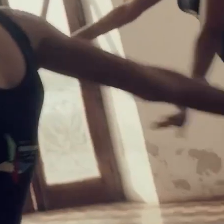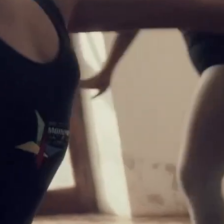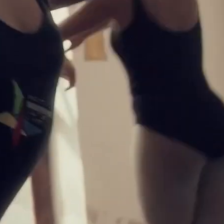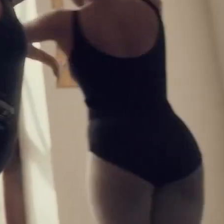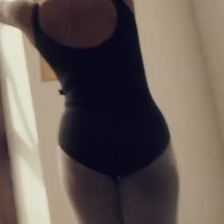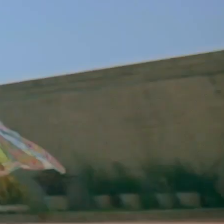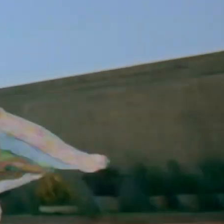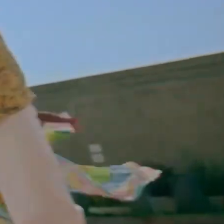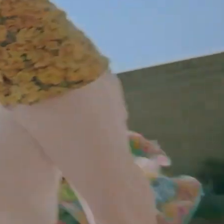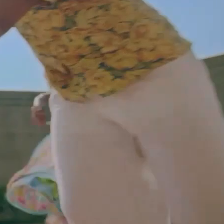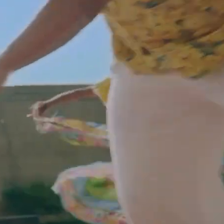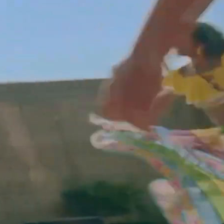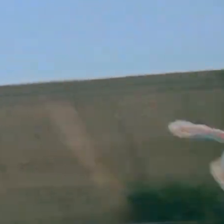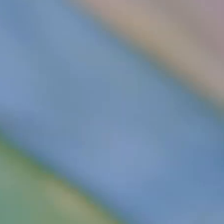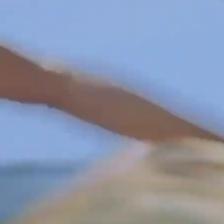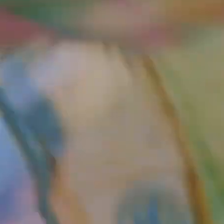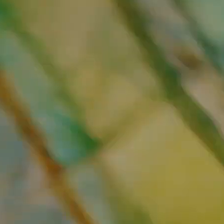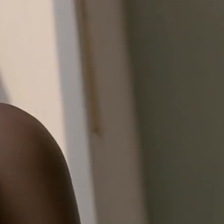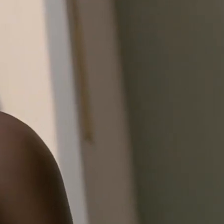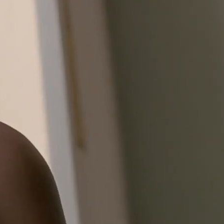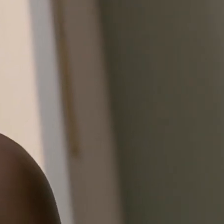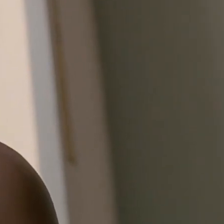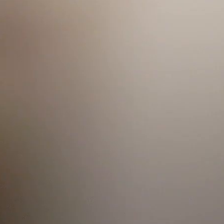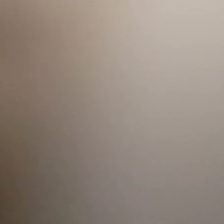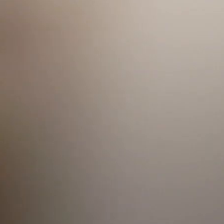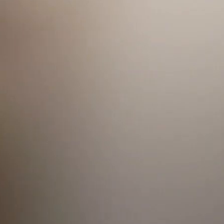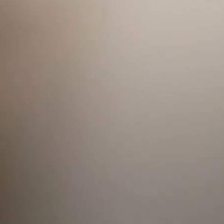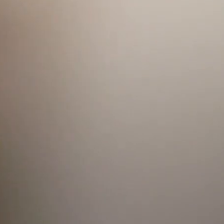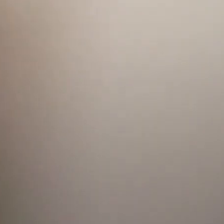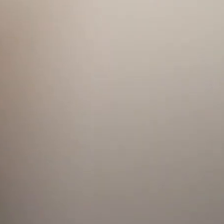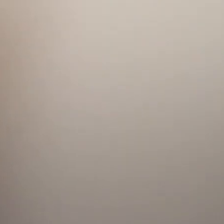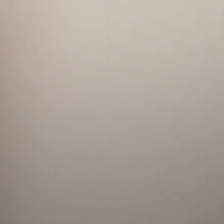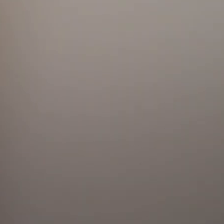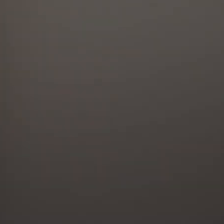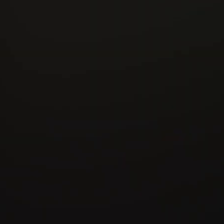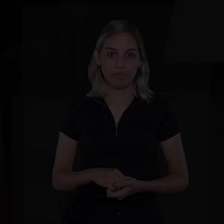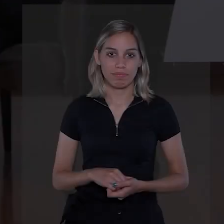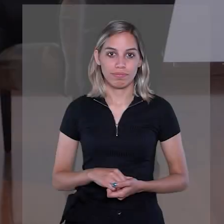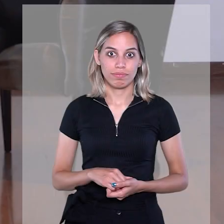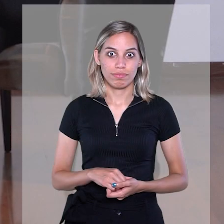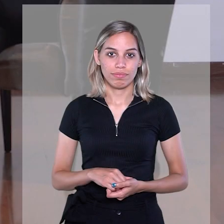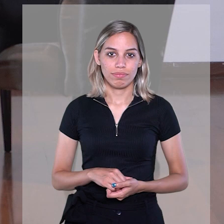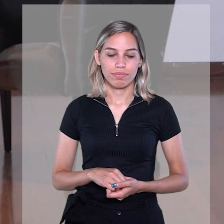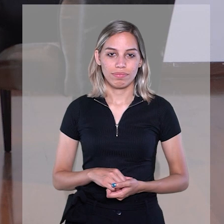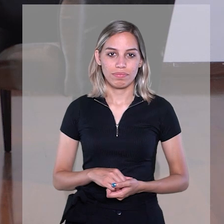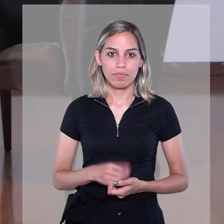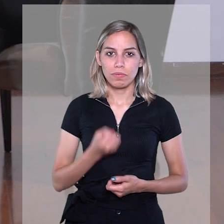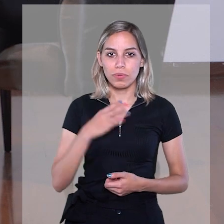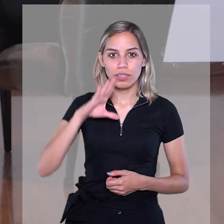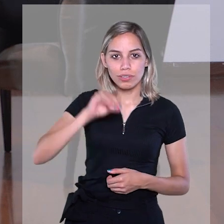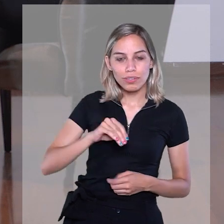está. Apoiando e valorizando nossa cultura, crescemos e evoluímos juntos. Muito boa